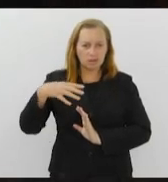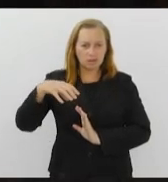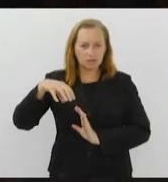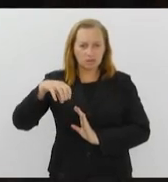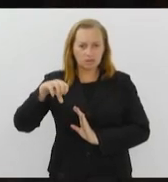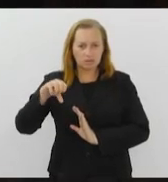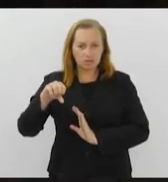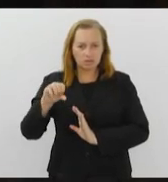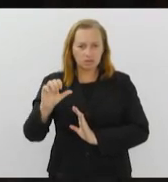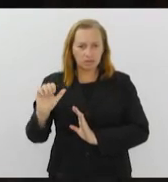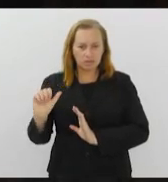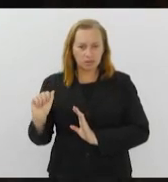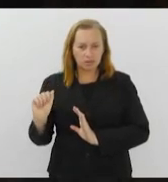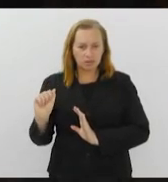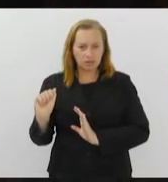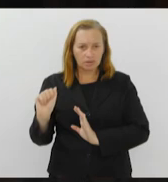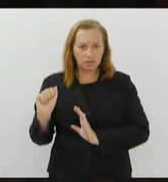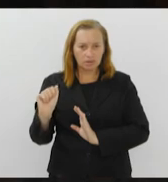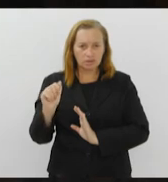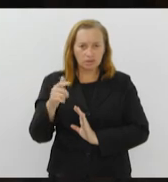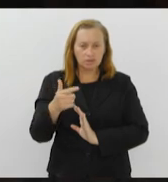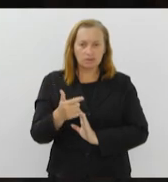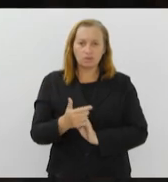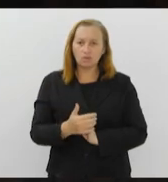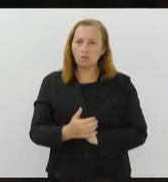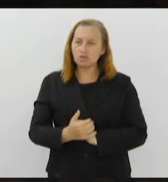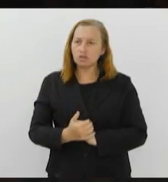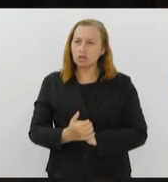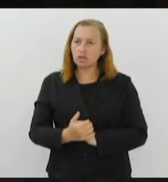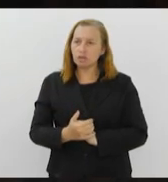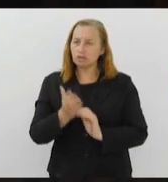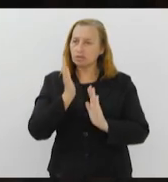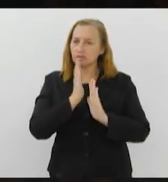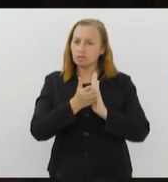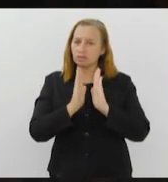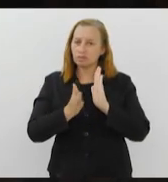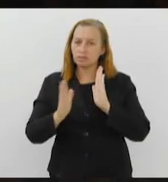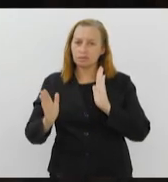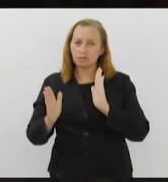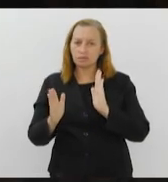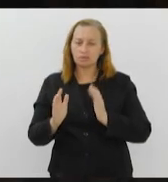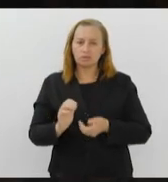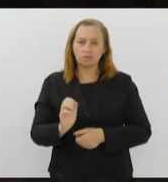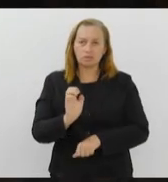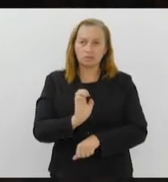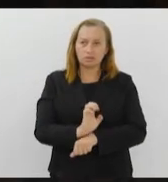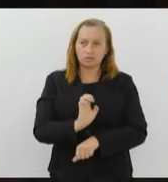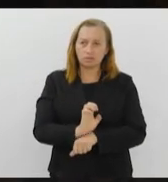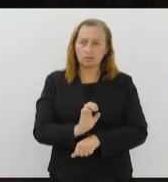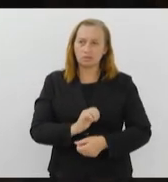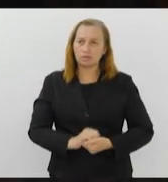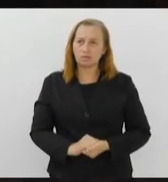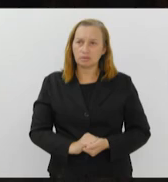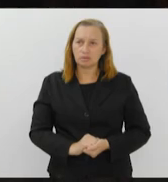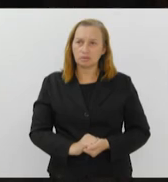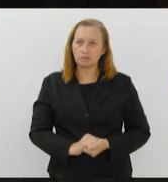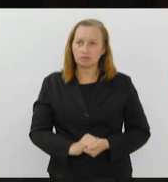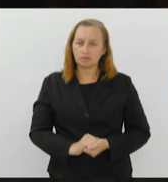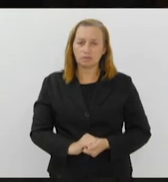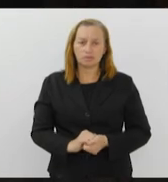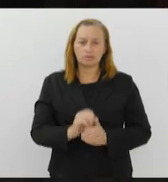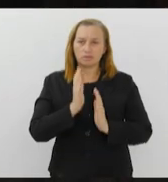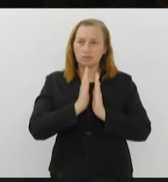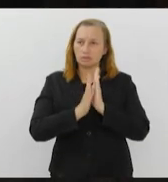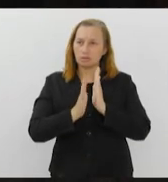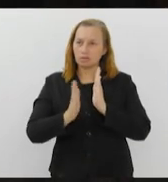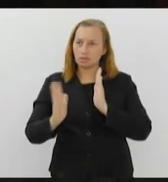deputado Rosenberg Reis, que autoriza as bibliotecas públicas do Estado a disponibilizarem exemplares de livros